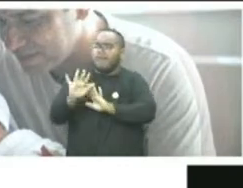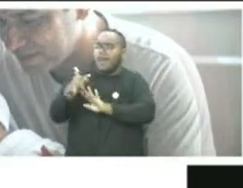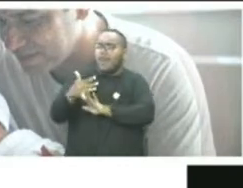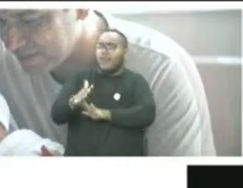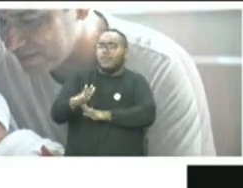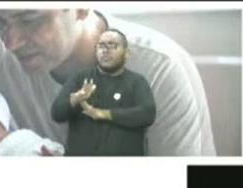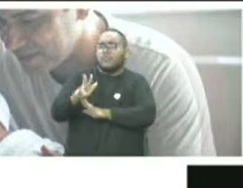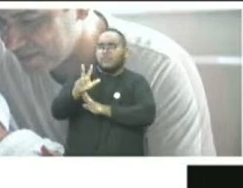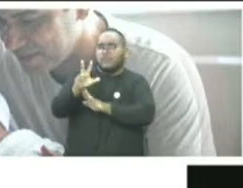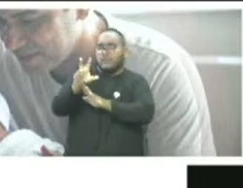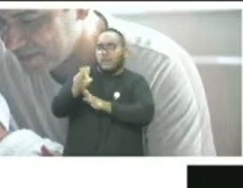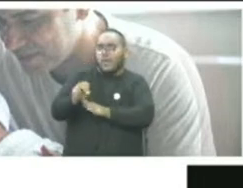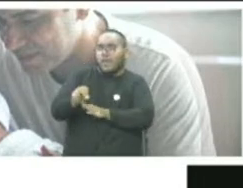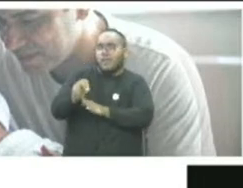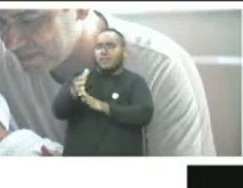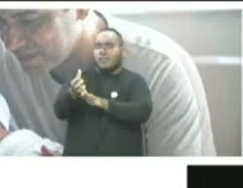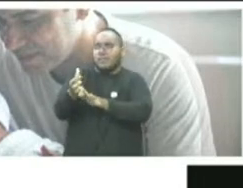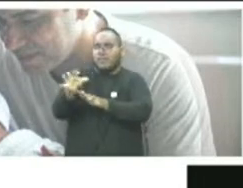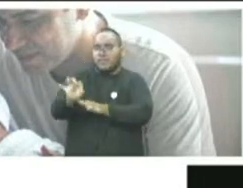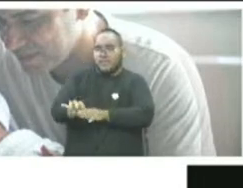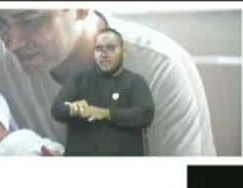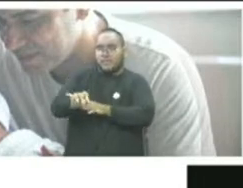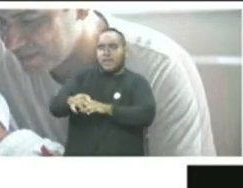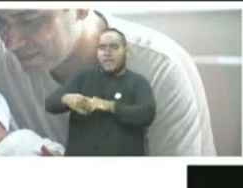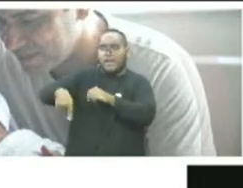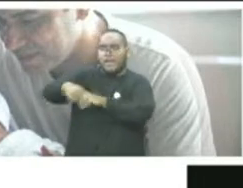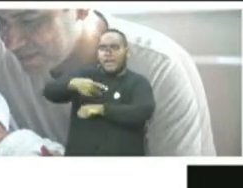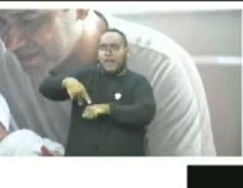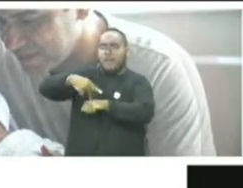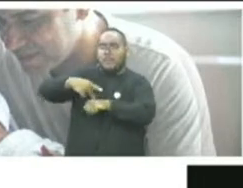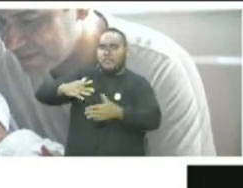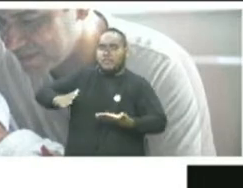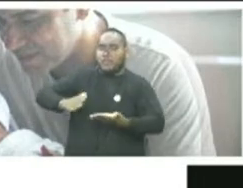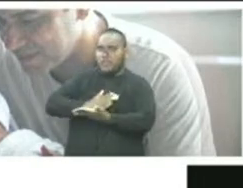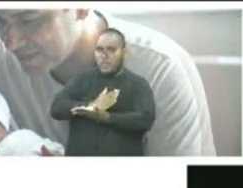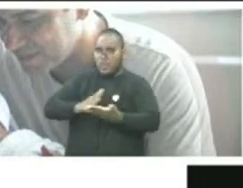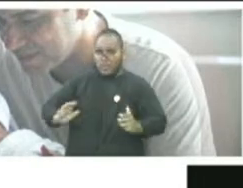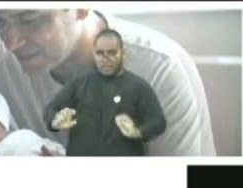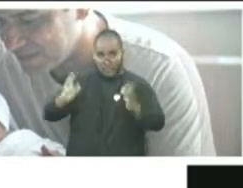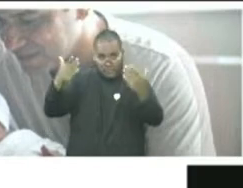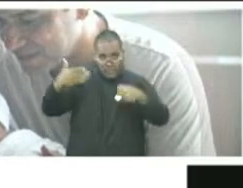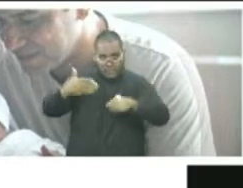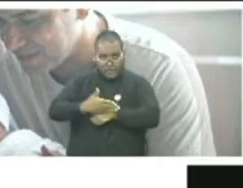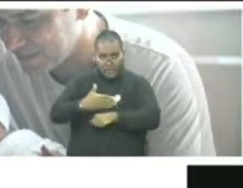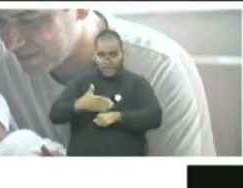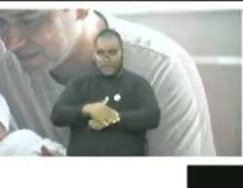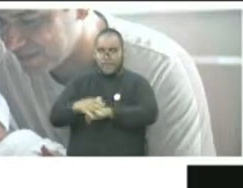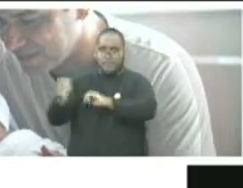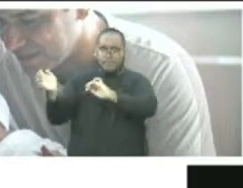60 países em alguns eventos. O próximo, por favor.